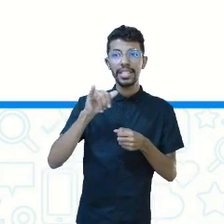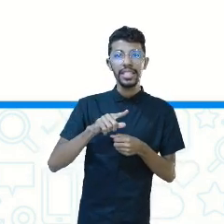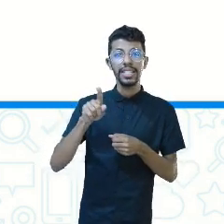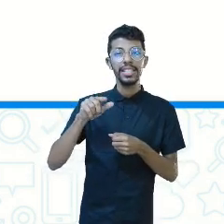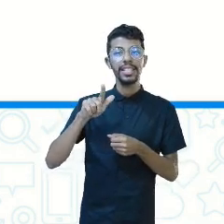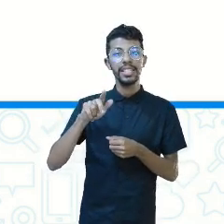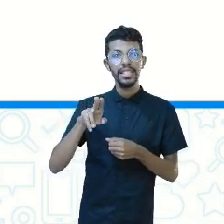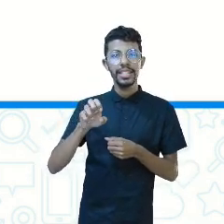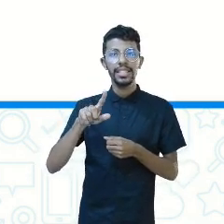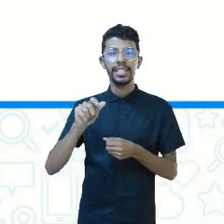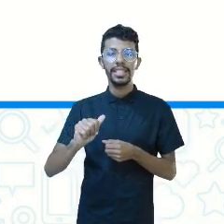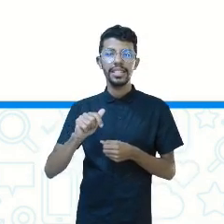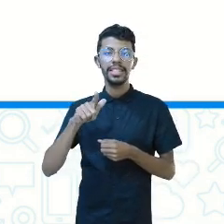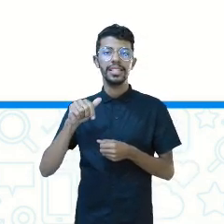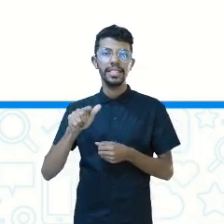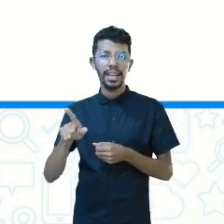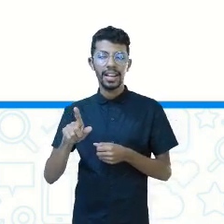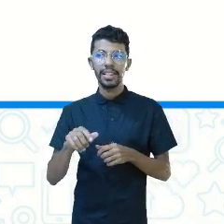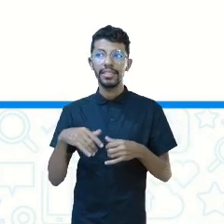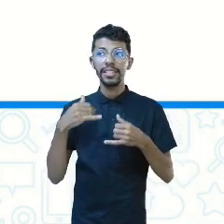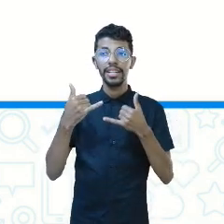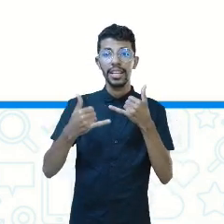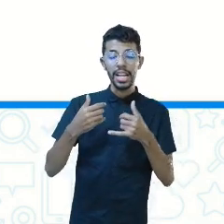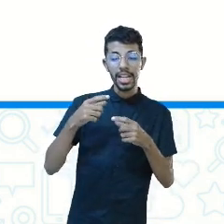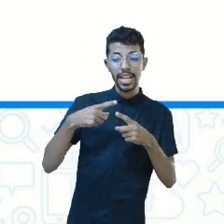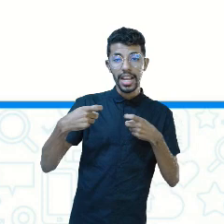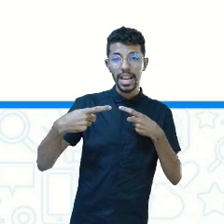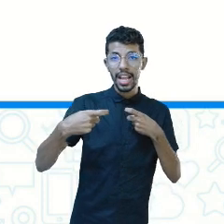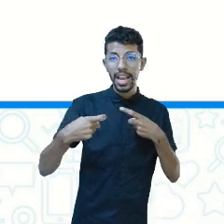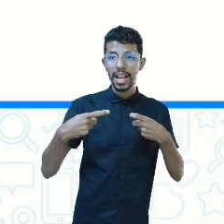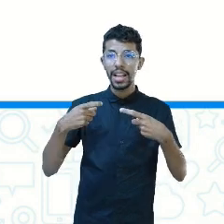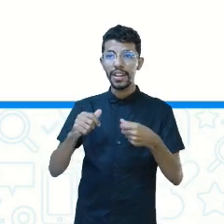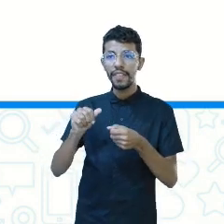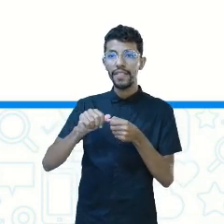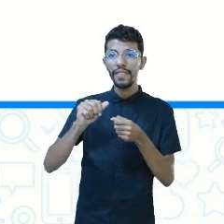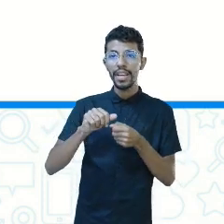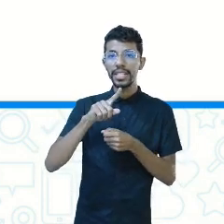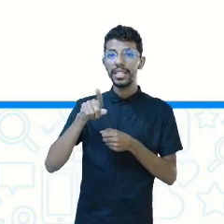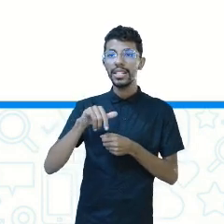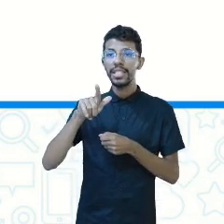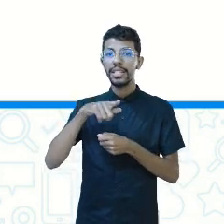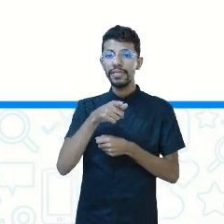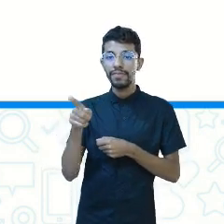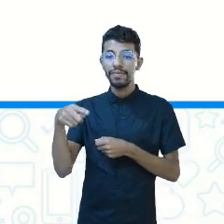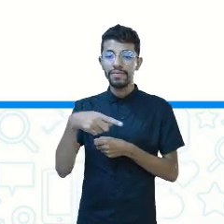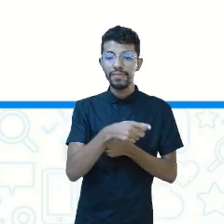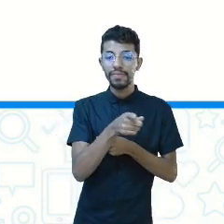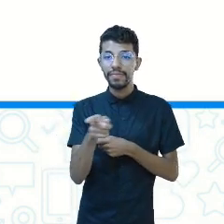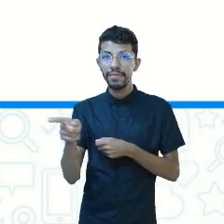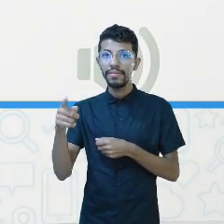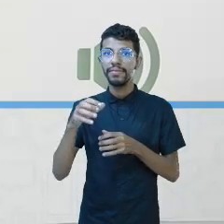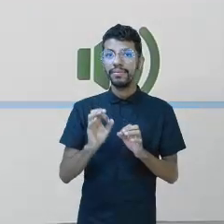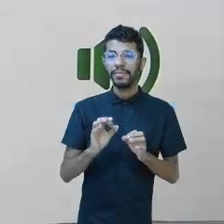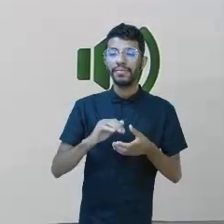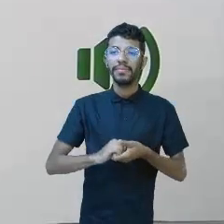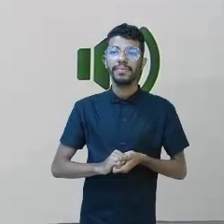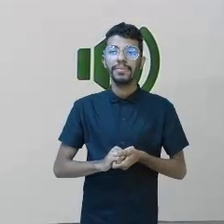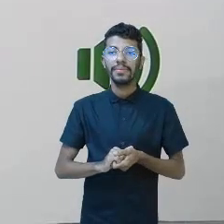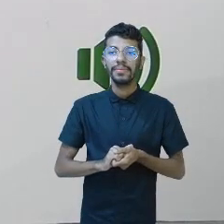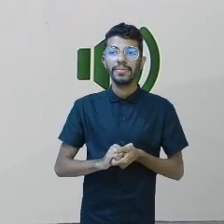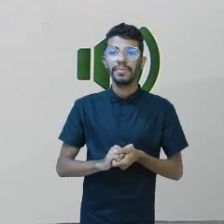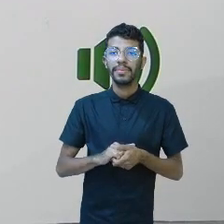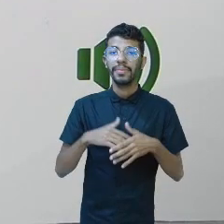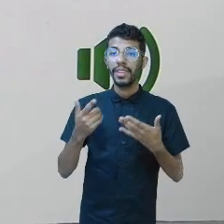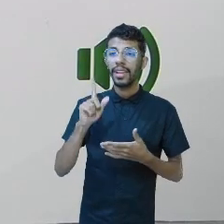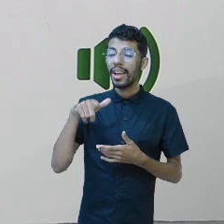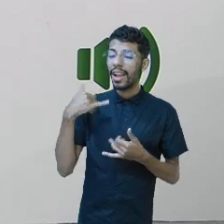fazem zigue-zigue-zá. Guerreiros com guerreiros fazem zigue-zigue-zá. Então, é uma